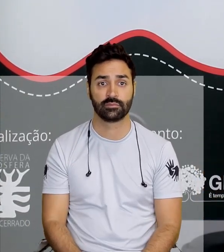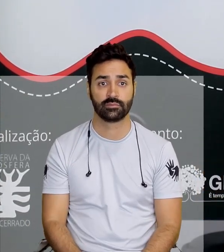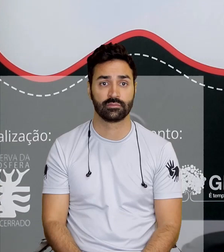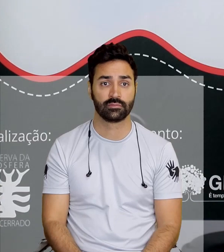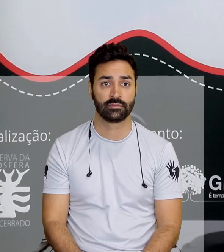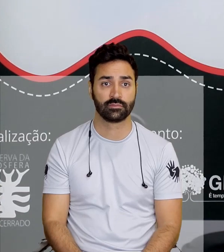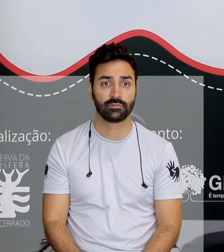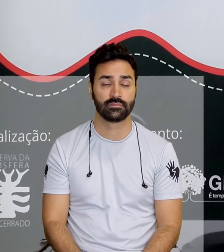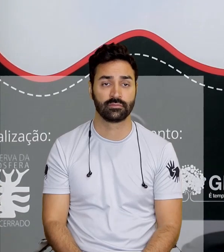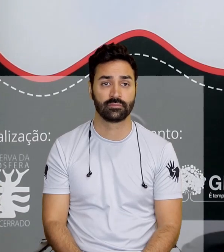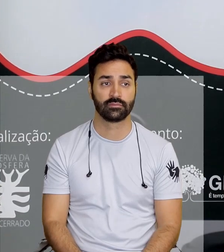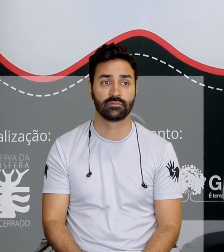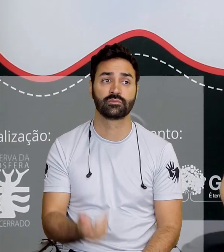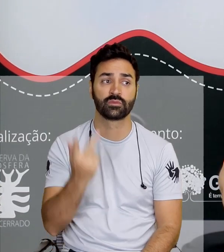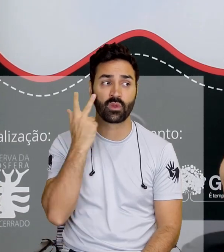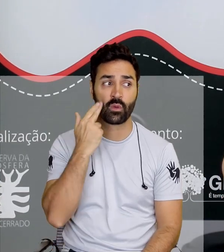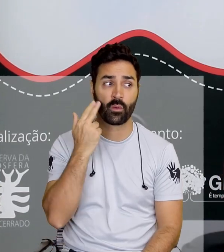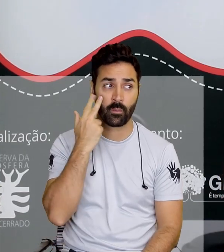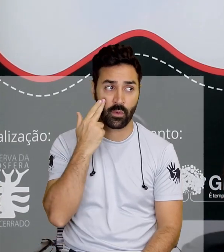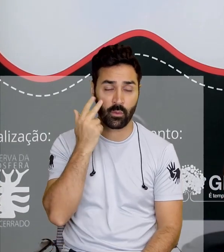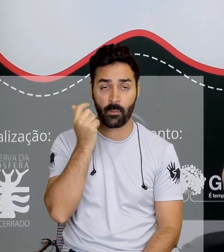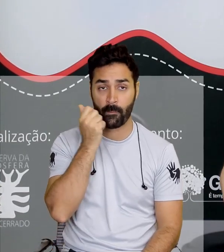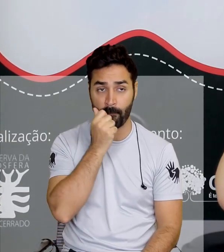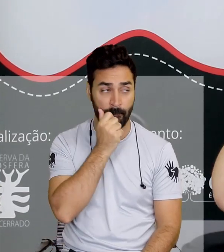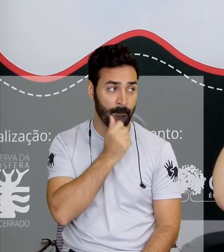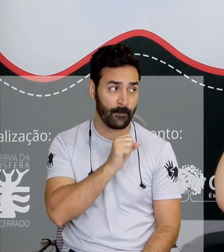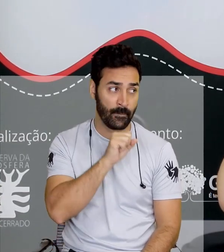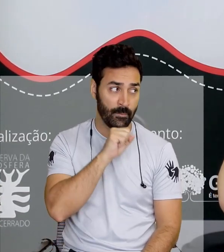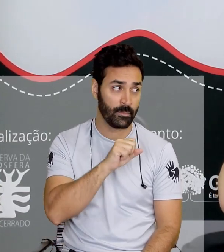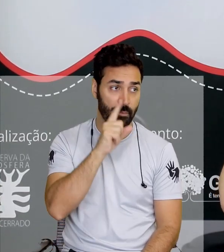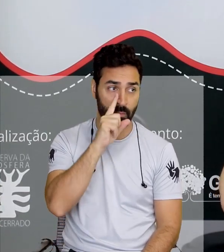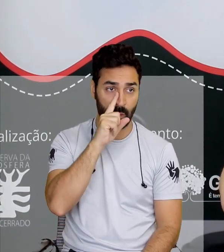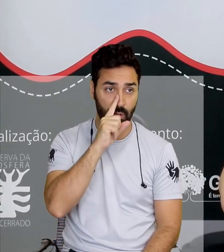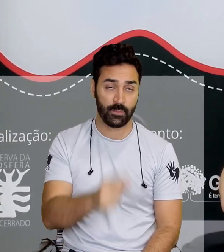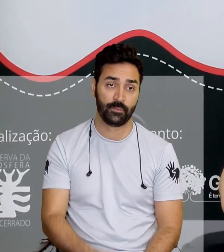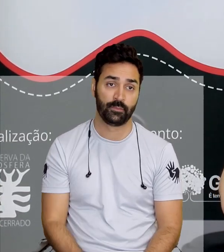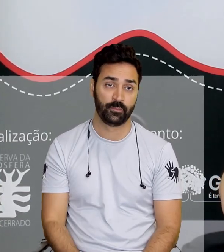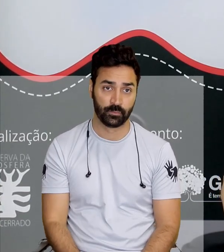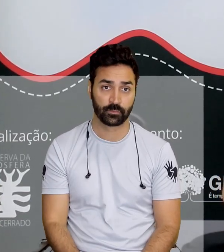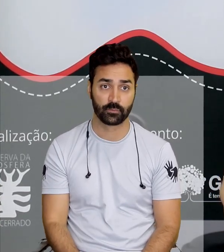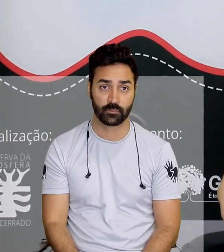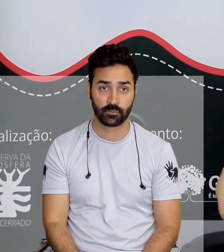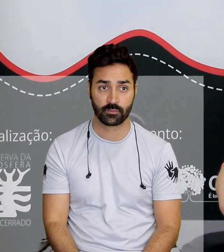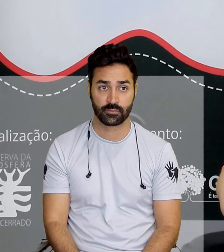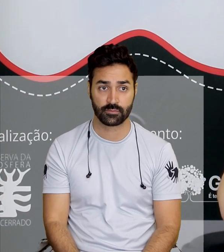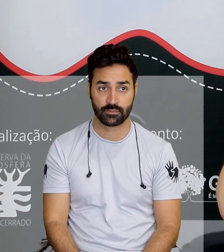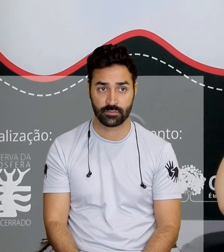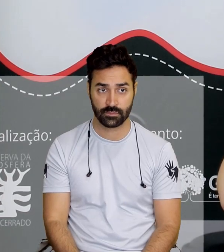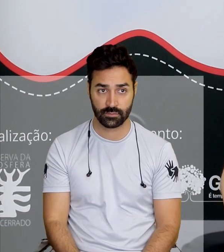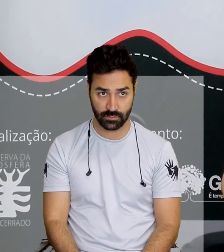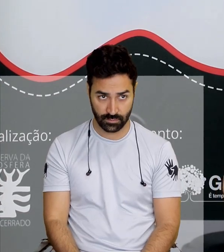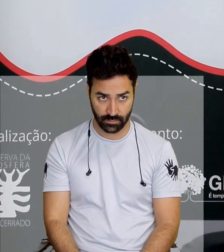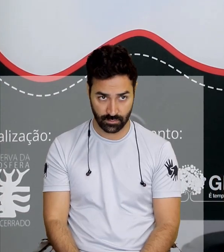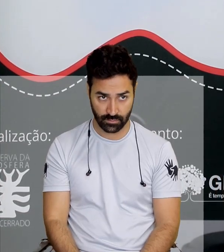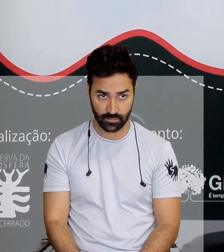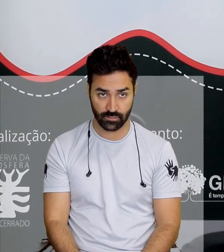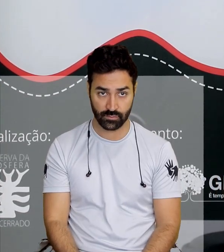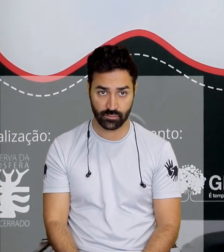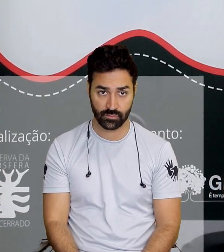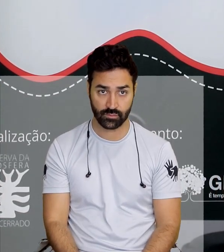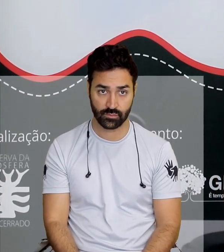Os mais comuns são esse e esse, tá? Mamãe ou